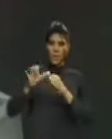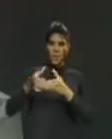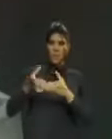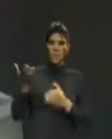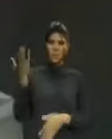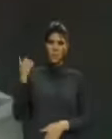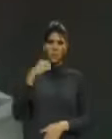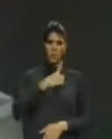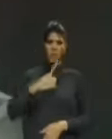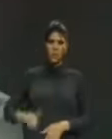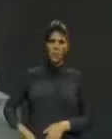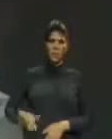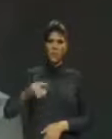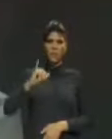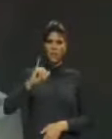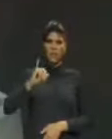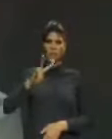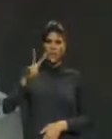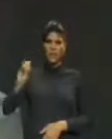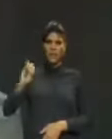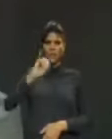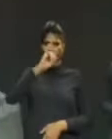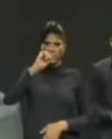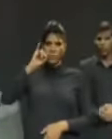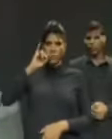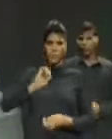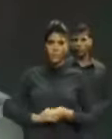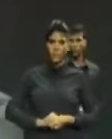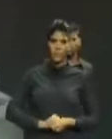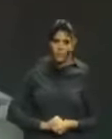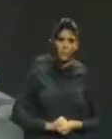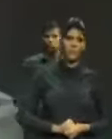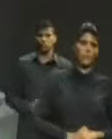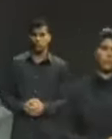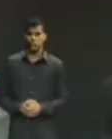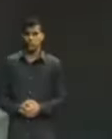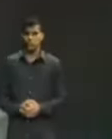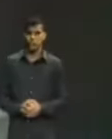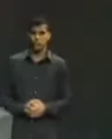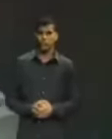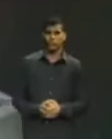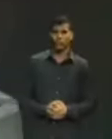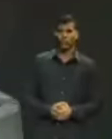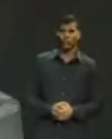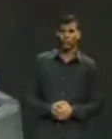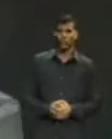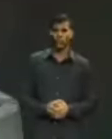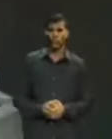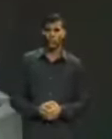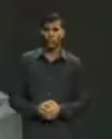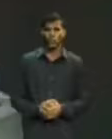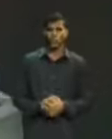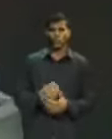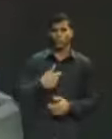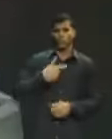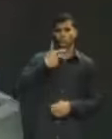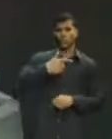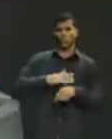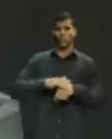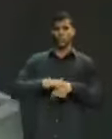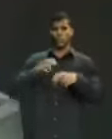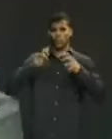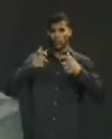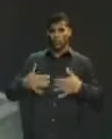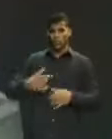deputado Ivo Gomes, hoje prefeito, eu era o relator do comitê. Nós nos dedicamos a